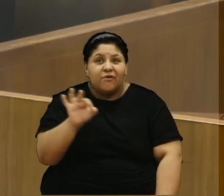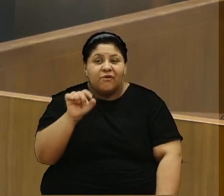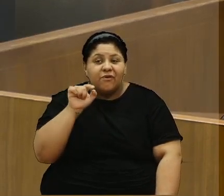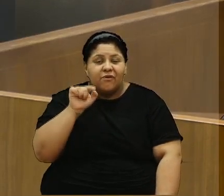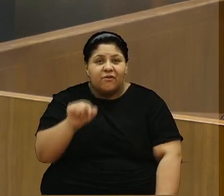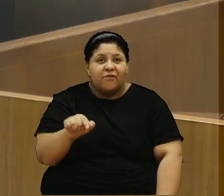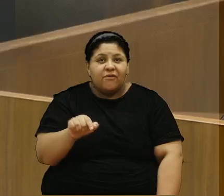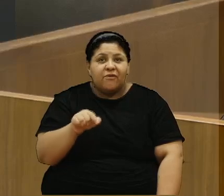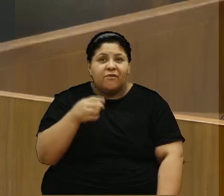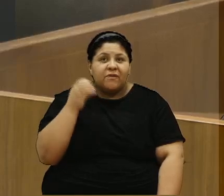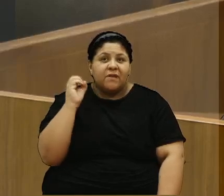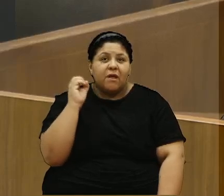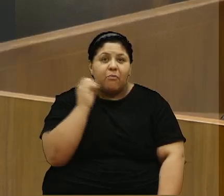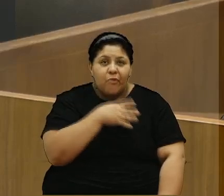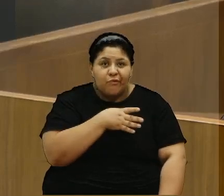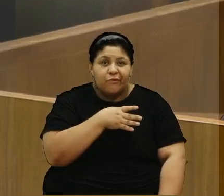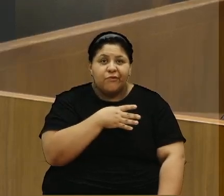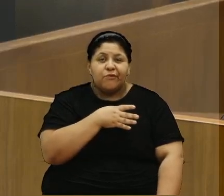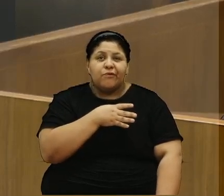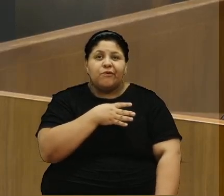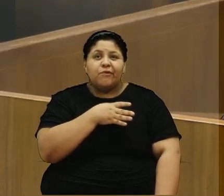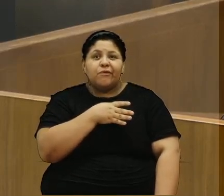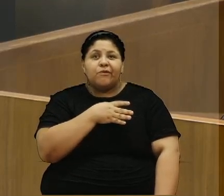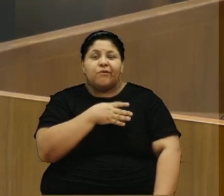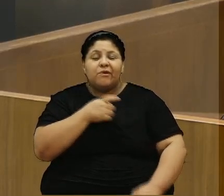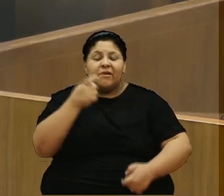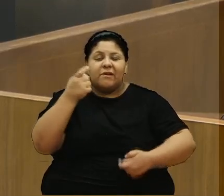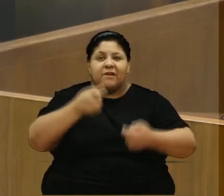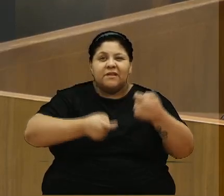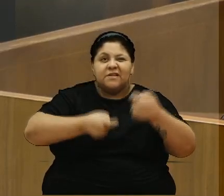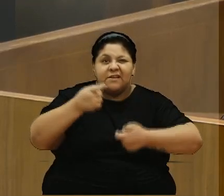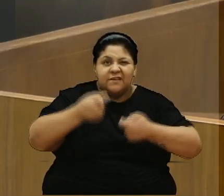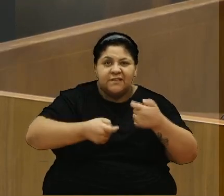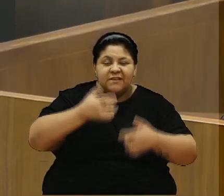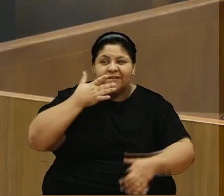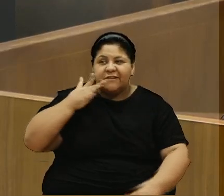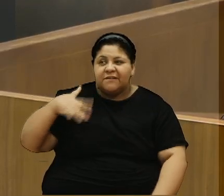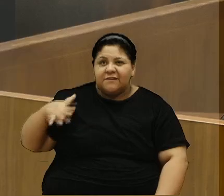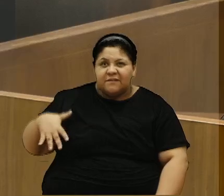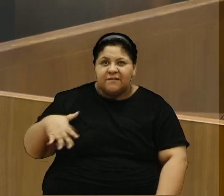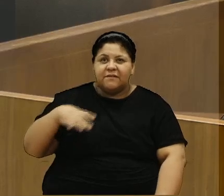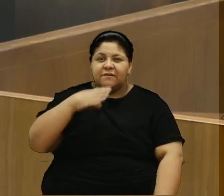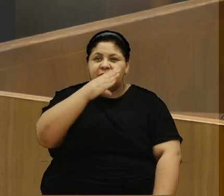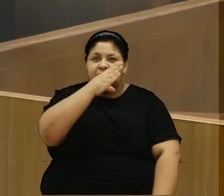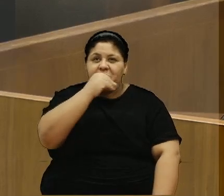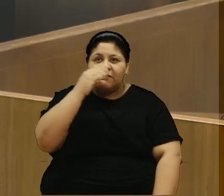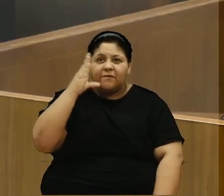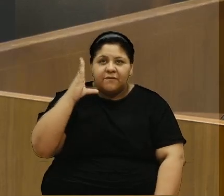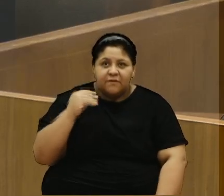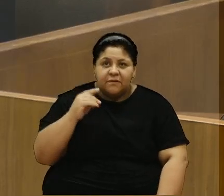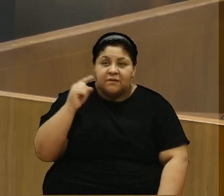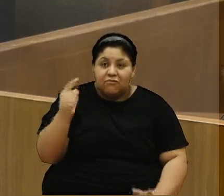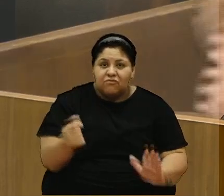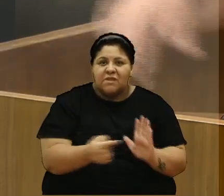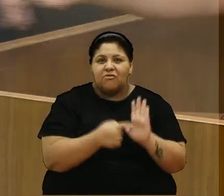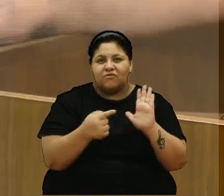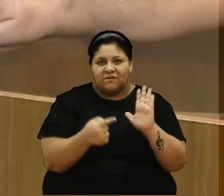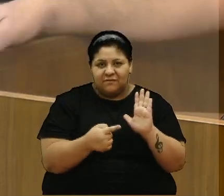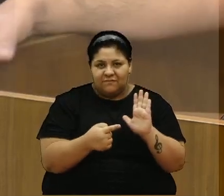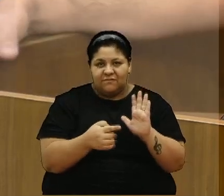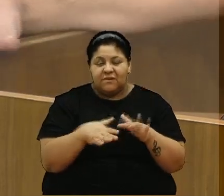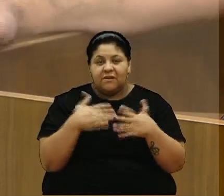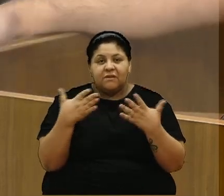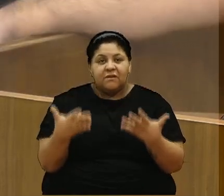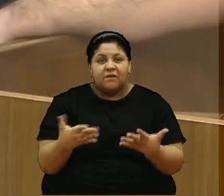casos de abuso, né, exploração sexual de crianças, né, e adolescentes são denunciadas. Então,